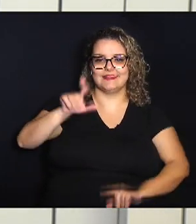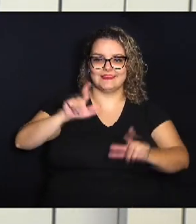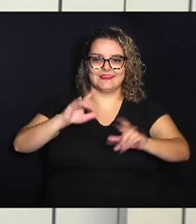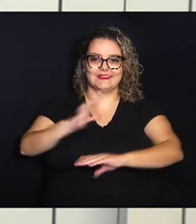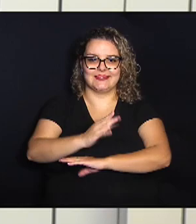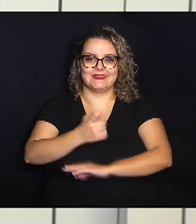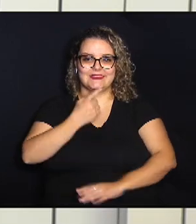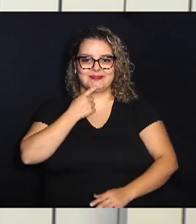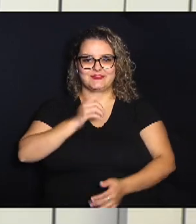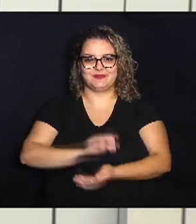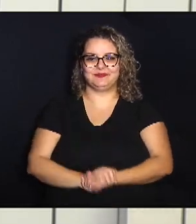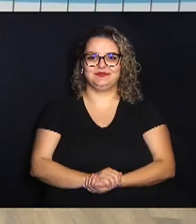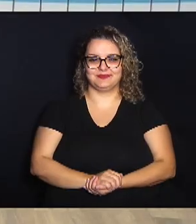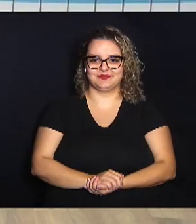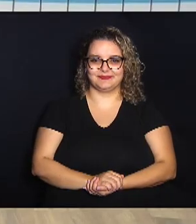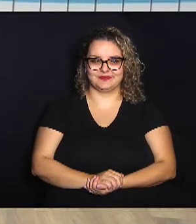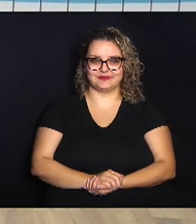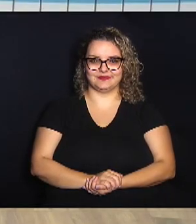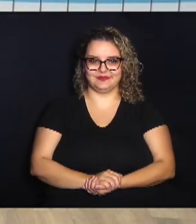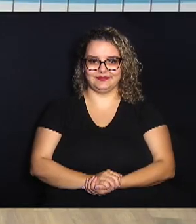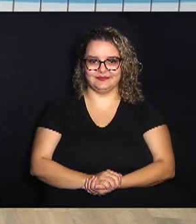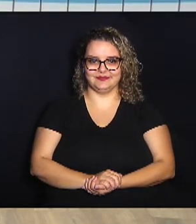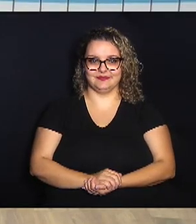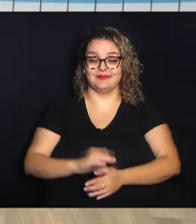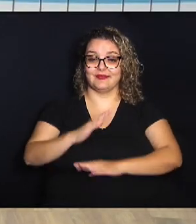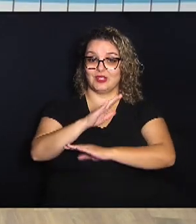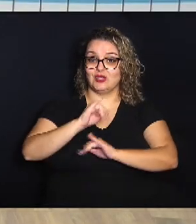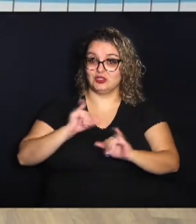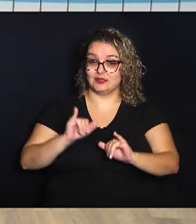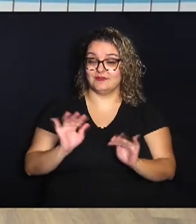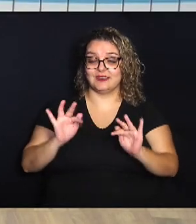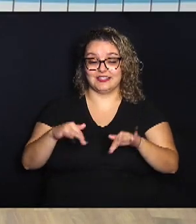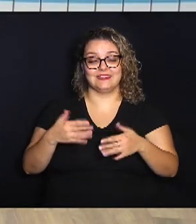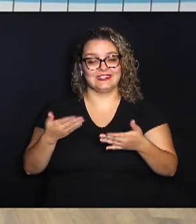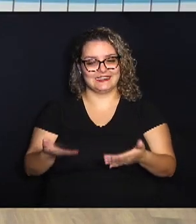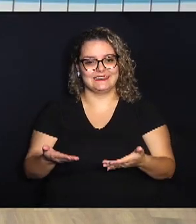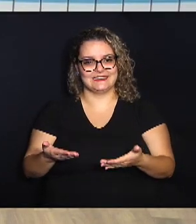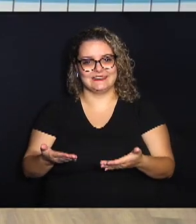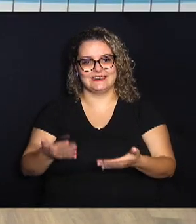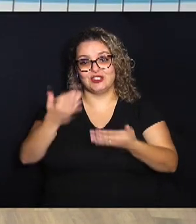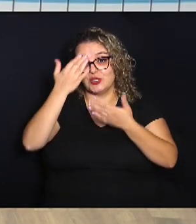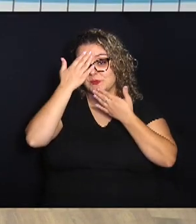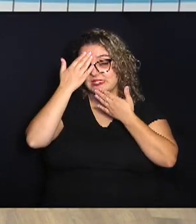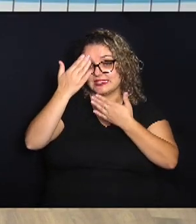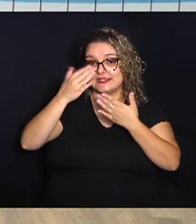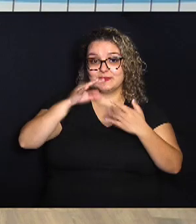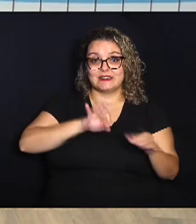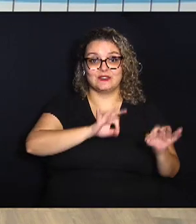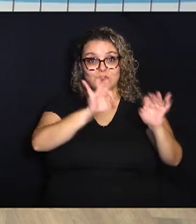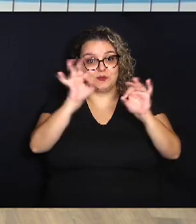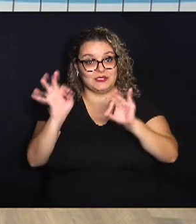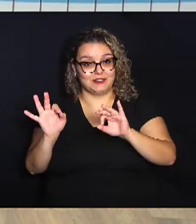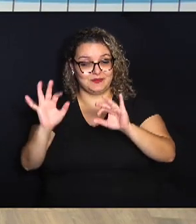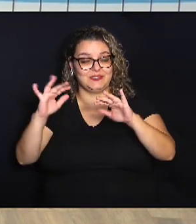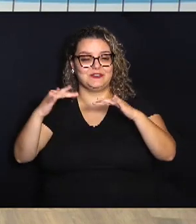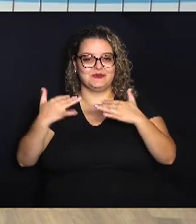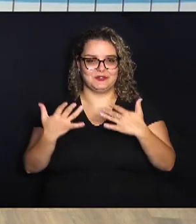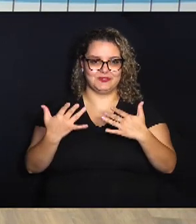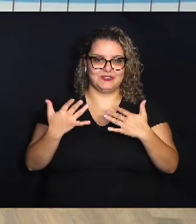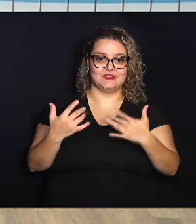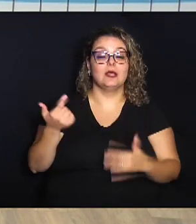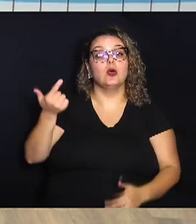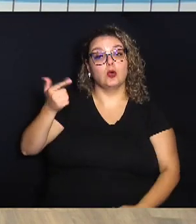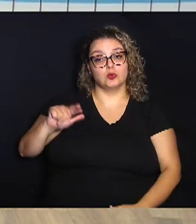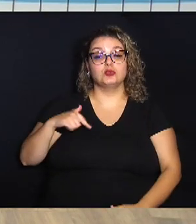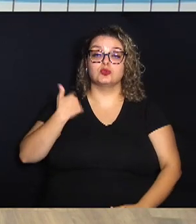TV Câmara Campinas. O Jornal Câmara Notícia fica por aqui. Muito obrigado pela sua companhia, pela sua